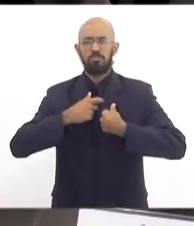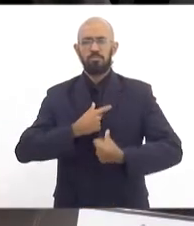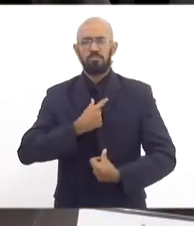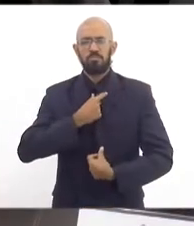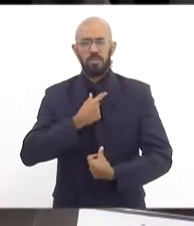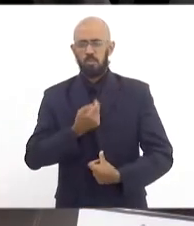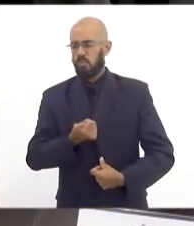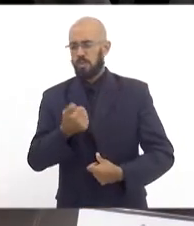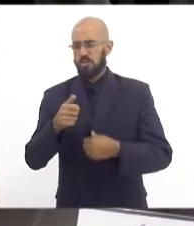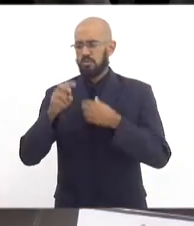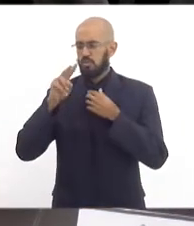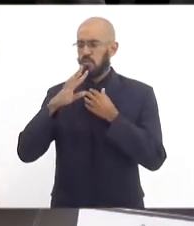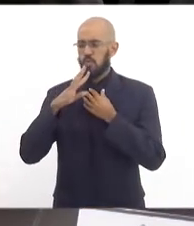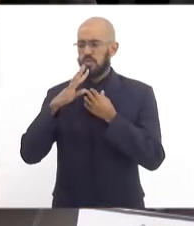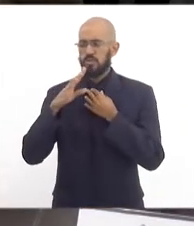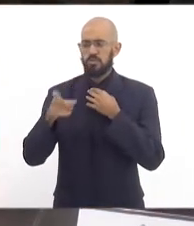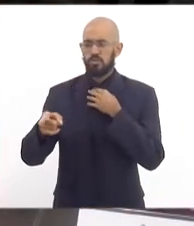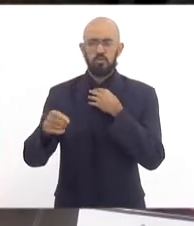conhecia